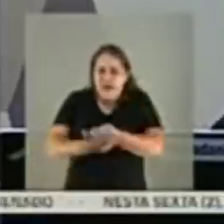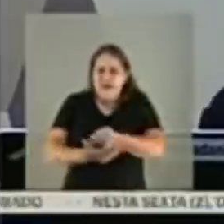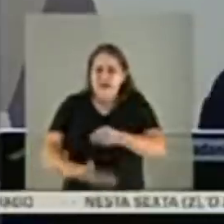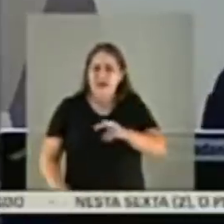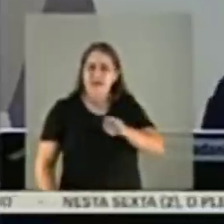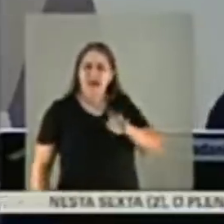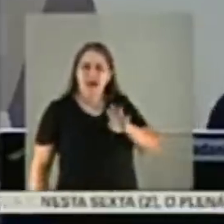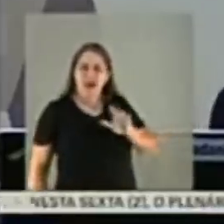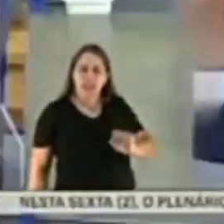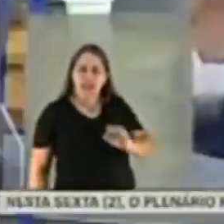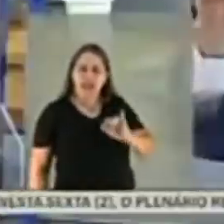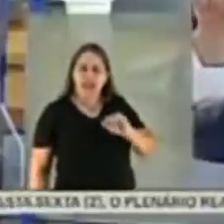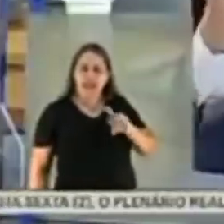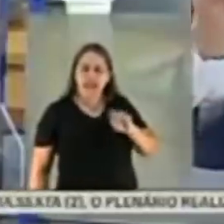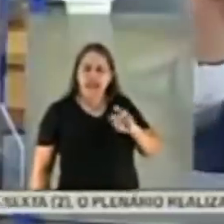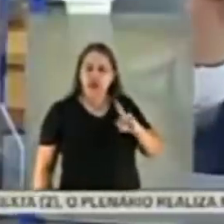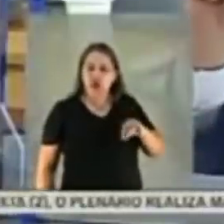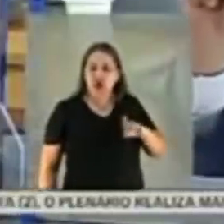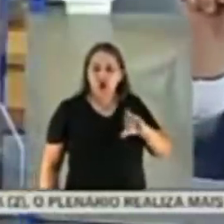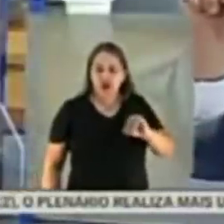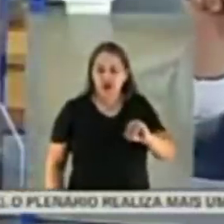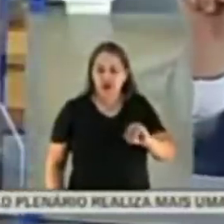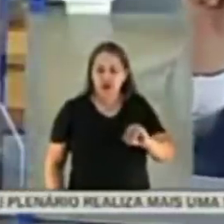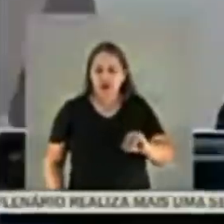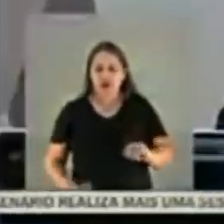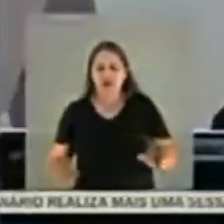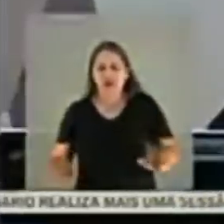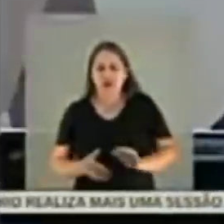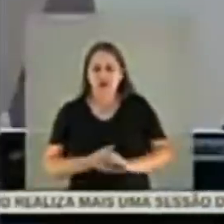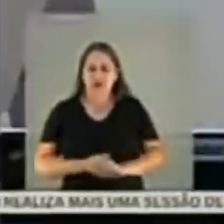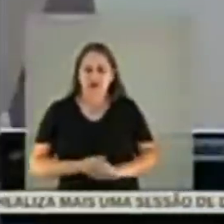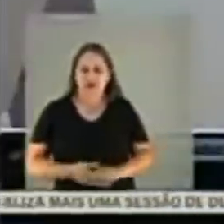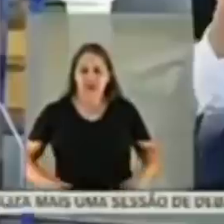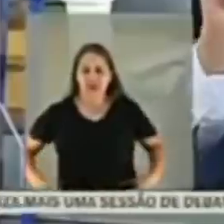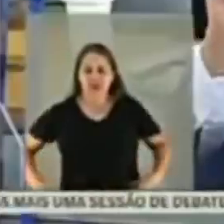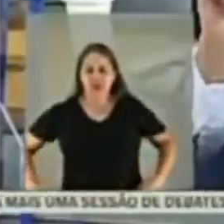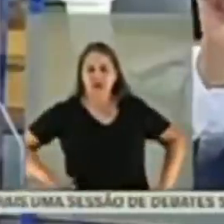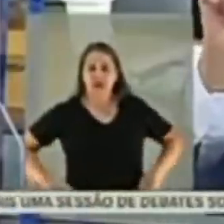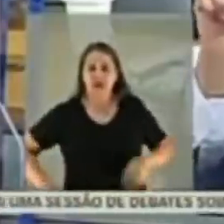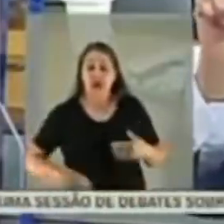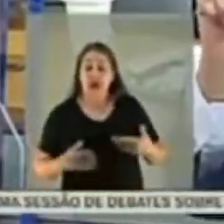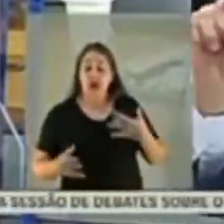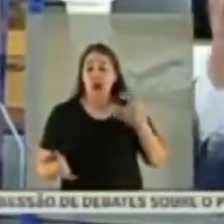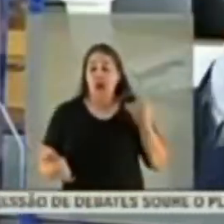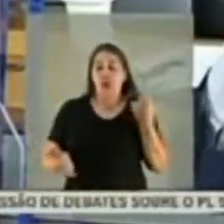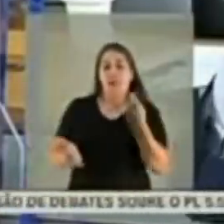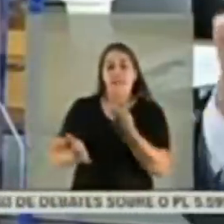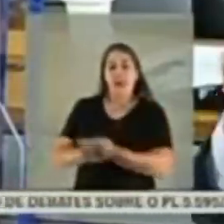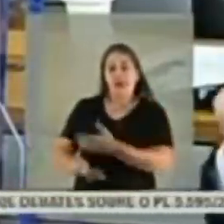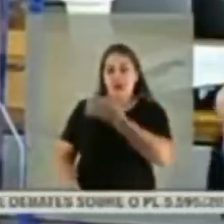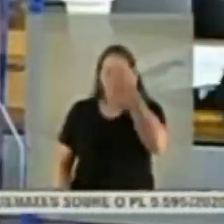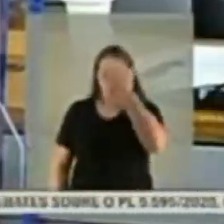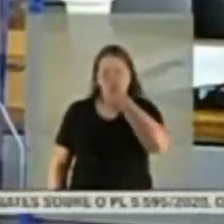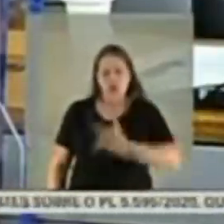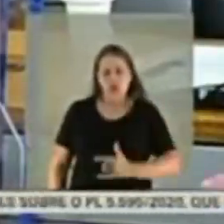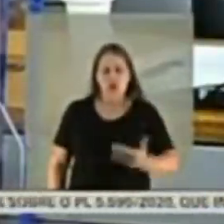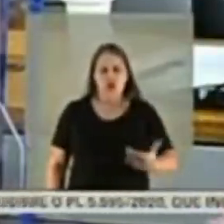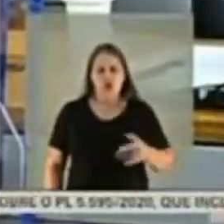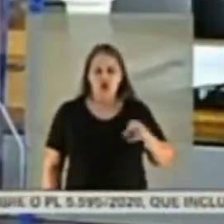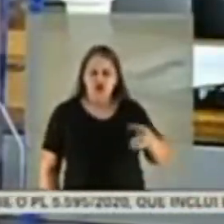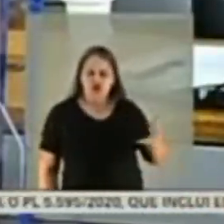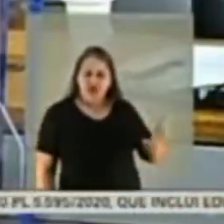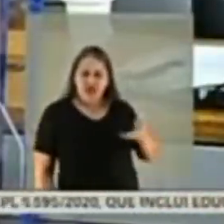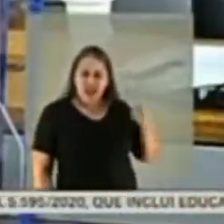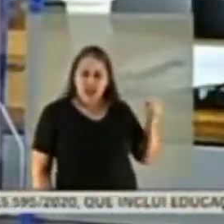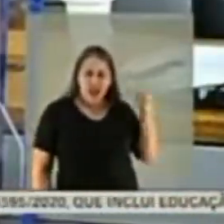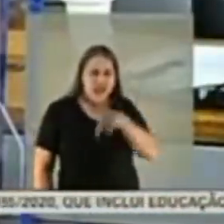paguei. Pagou, levantei. Pagou. Paguei de pessoal. 398 milhões. De pessoal. Vossa Excelência quer trazer para